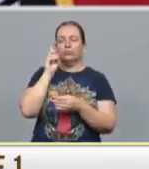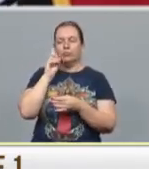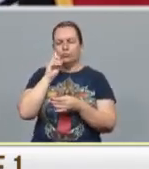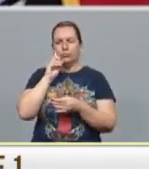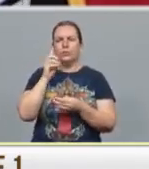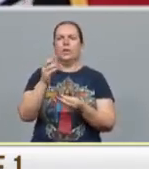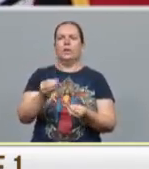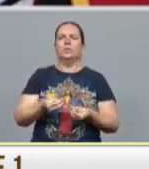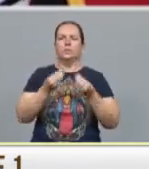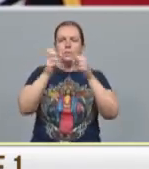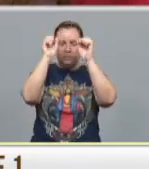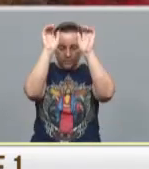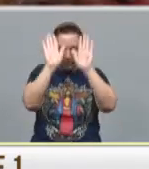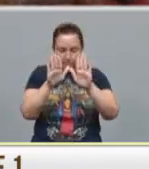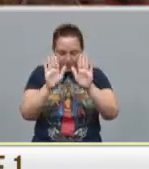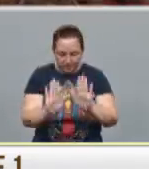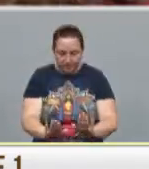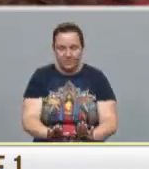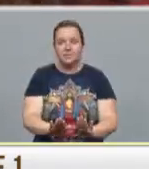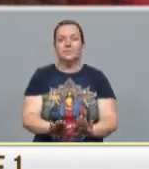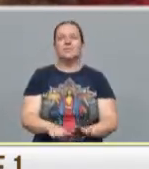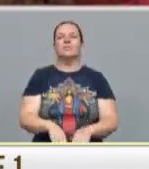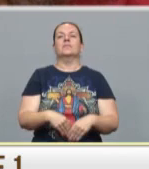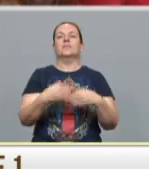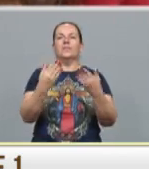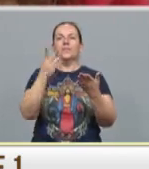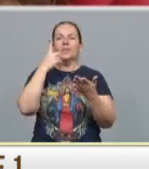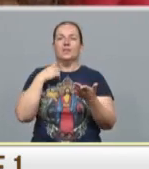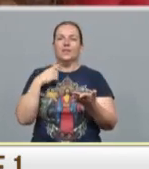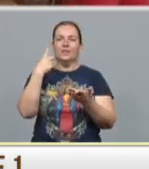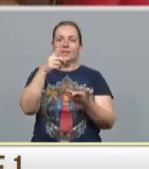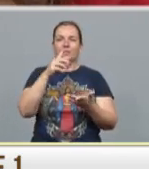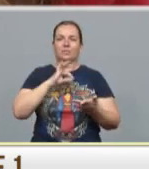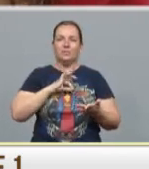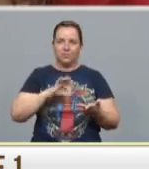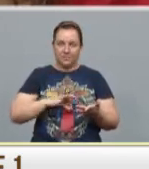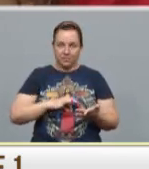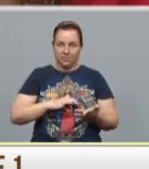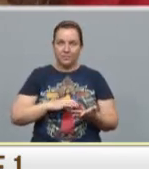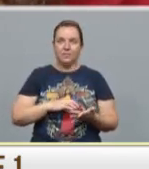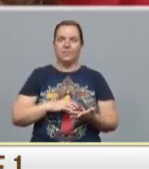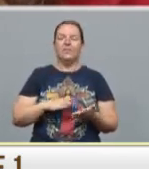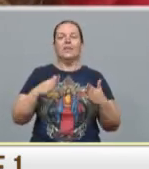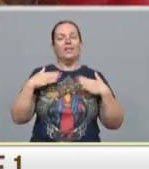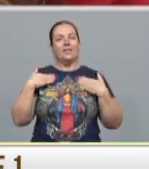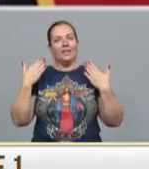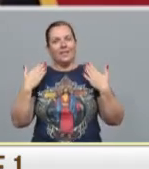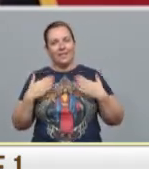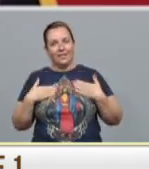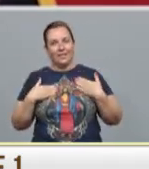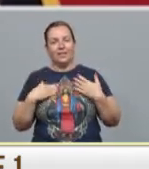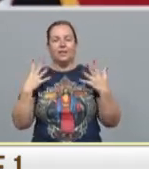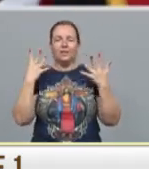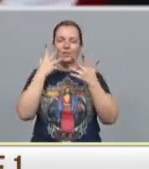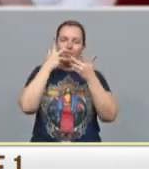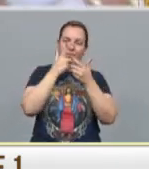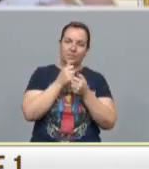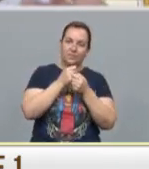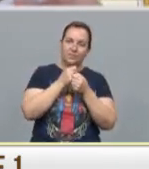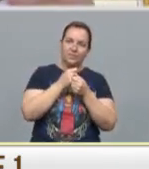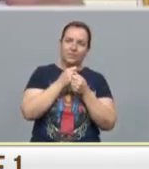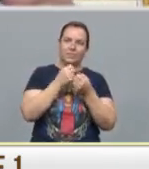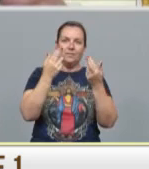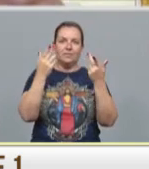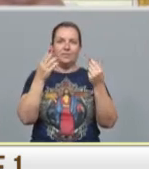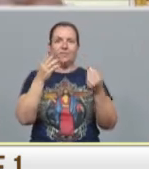prestar nossa homenagem e desejar que o seu sacerdócio seja alegre e belo, como